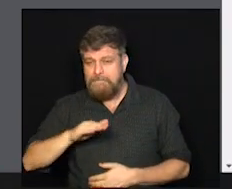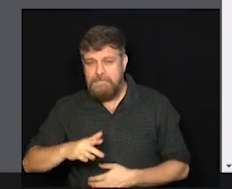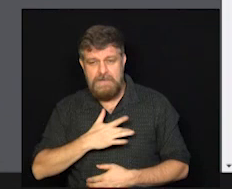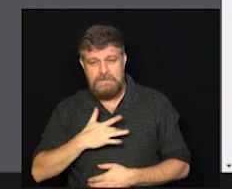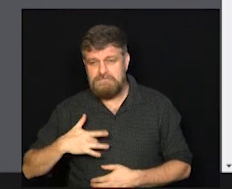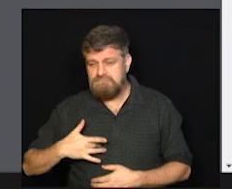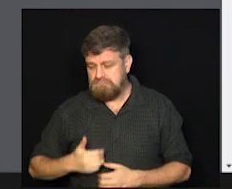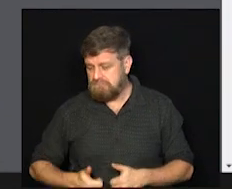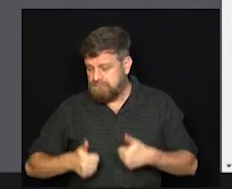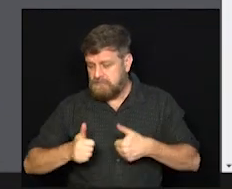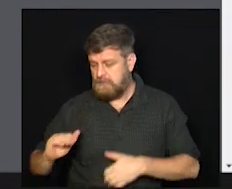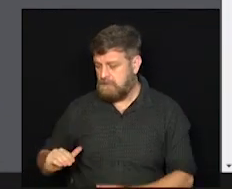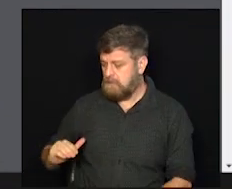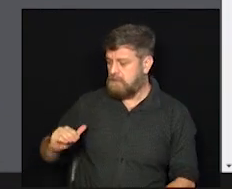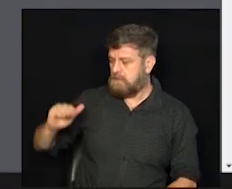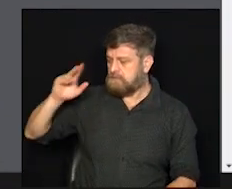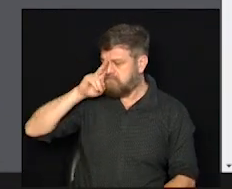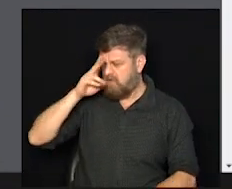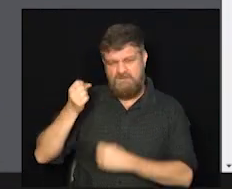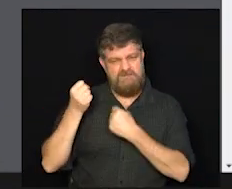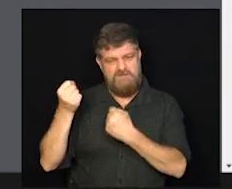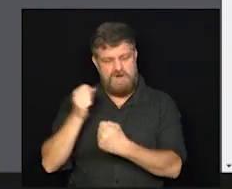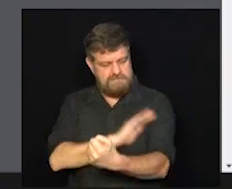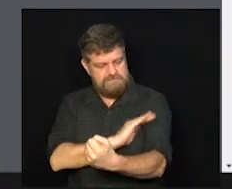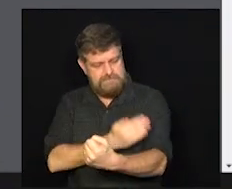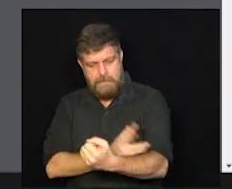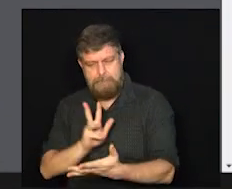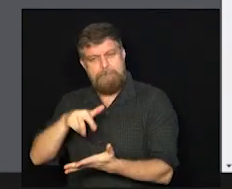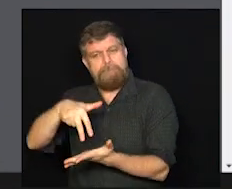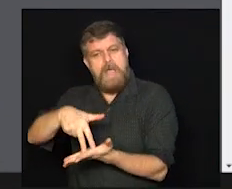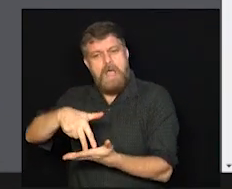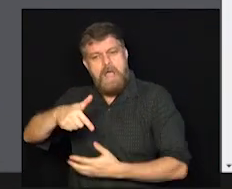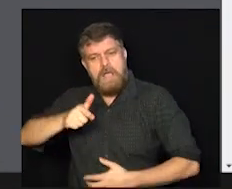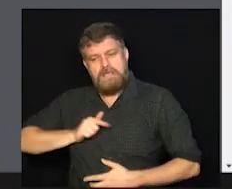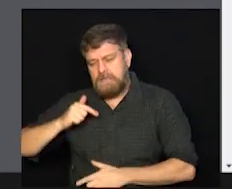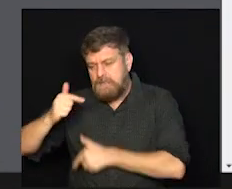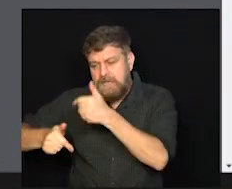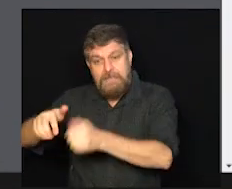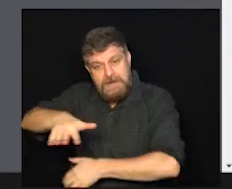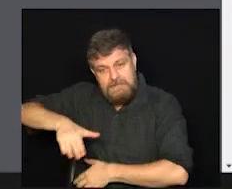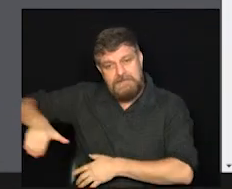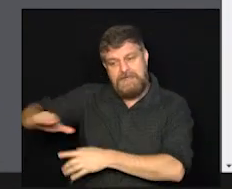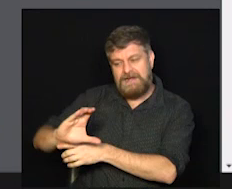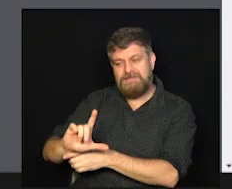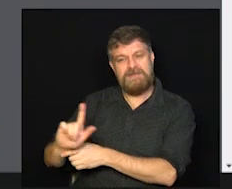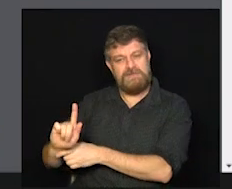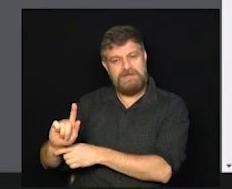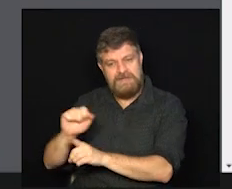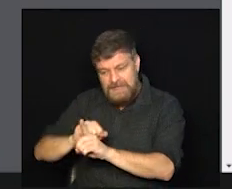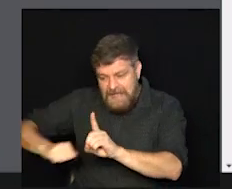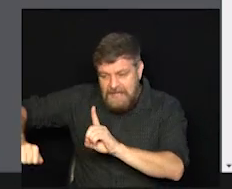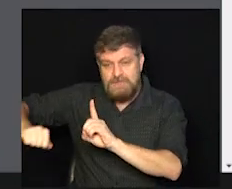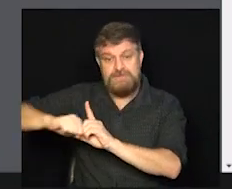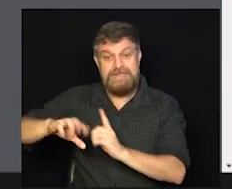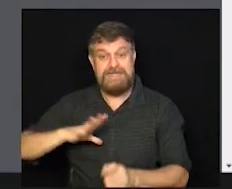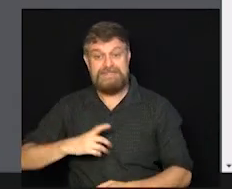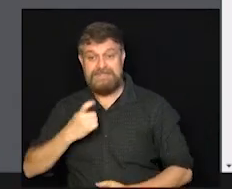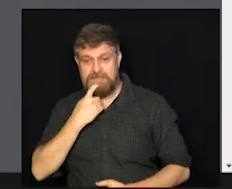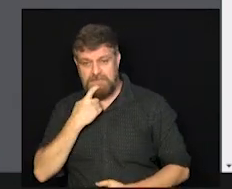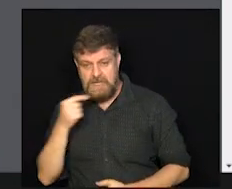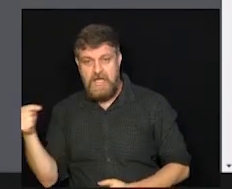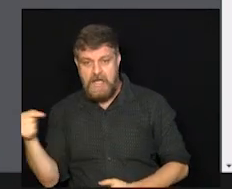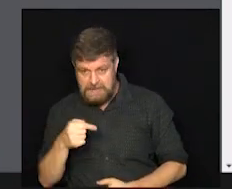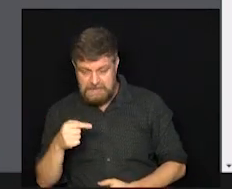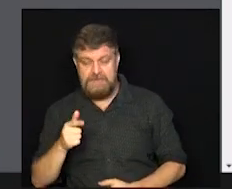homens e mulheres fortes, robustos, que têm a sua atuação no Campo Grande, nessa sociedade de Campinas. Muitos passaram do